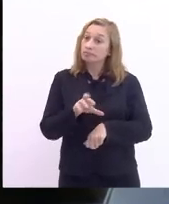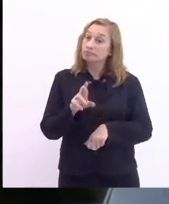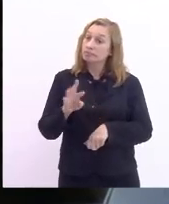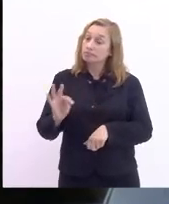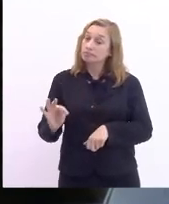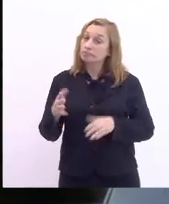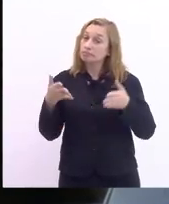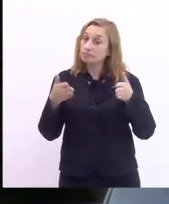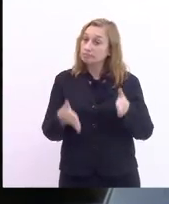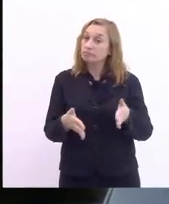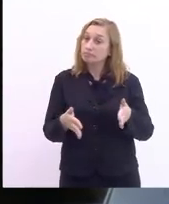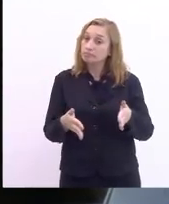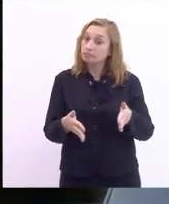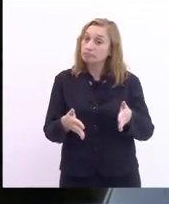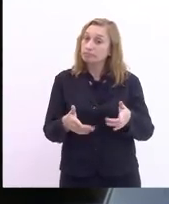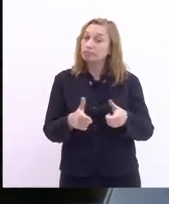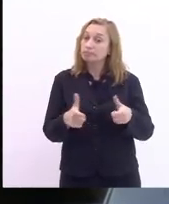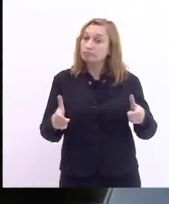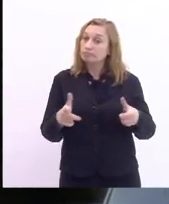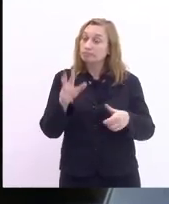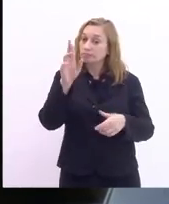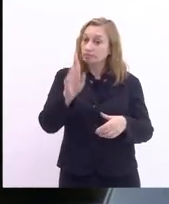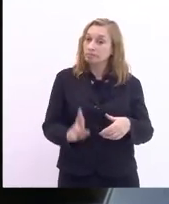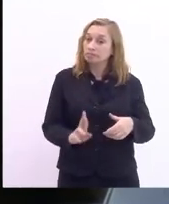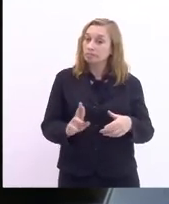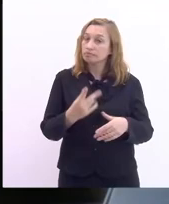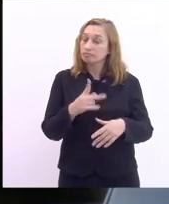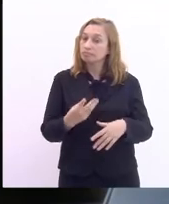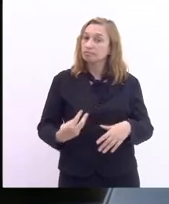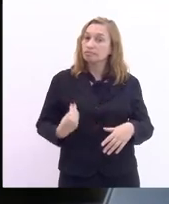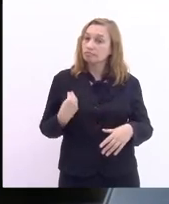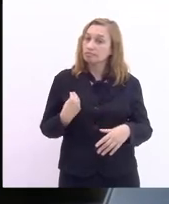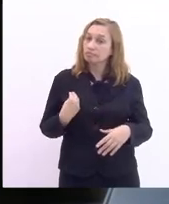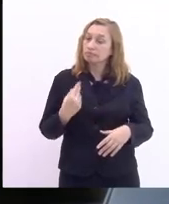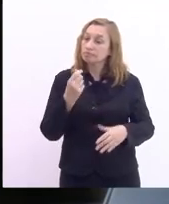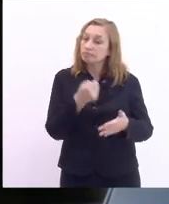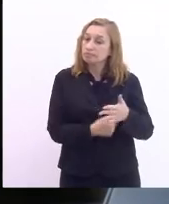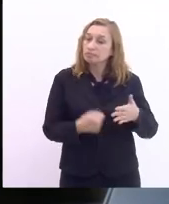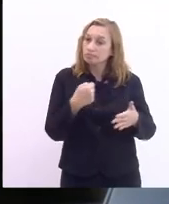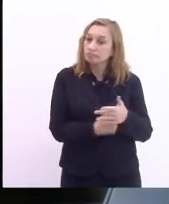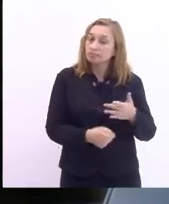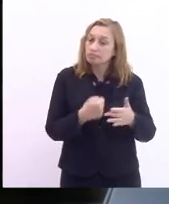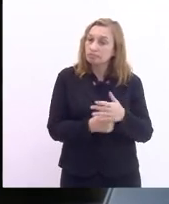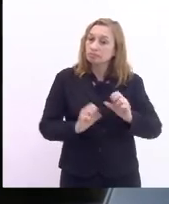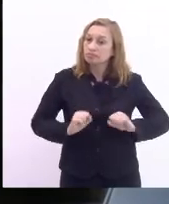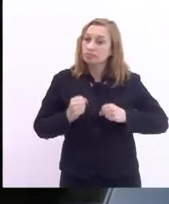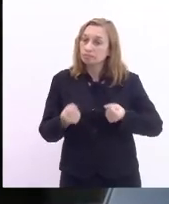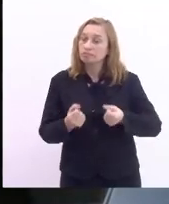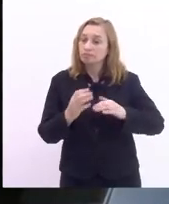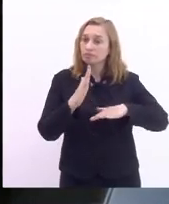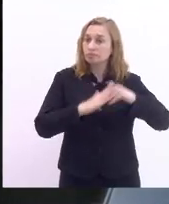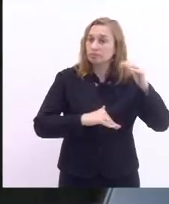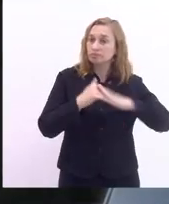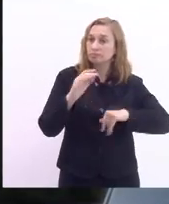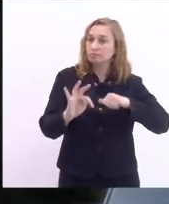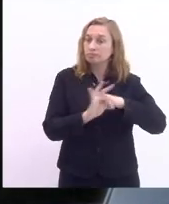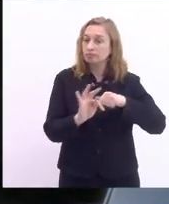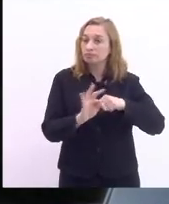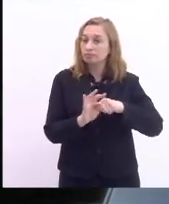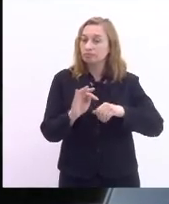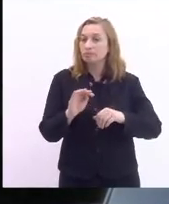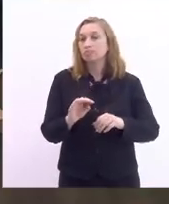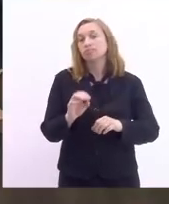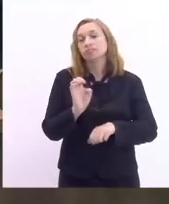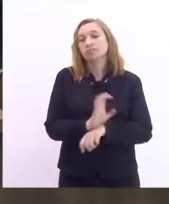CRT focar é a grande razão da sua existência que a luta em defesa dos técnicos profissionais do Estado do Rio de